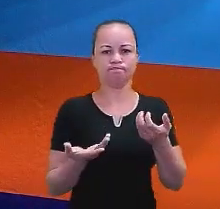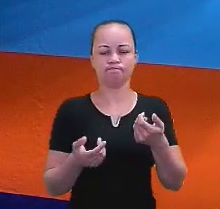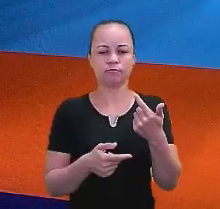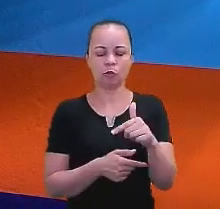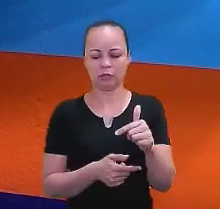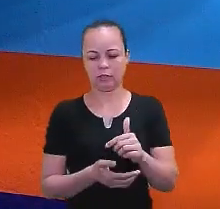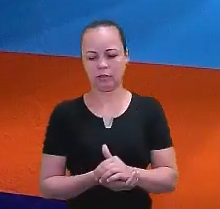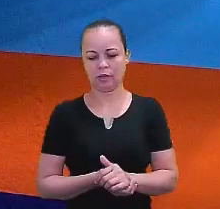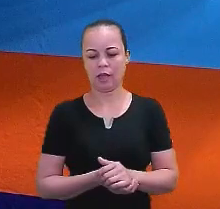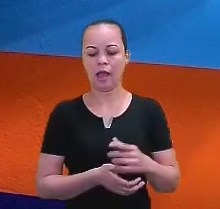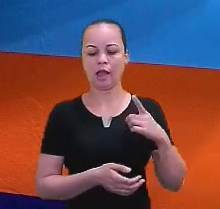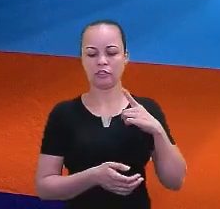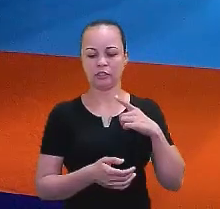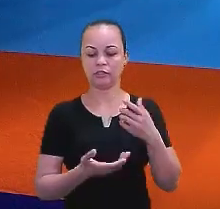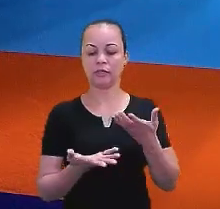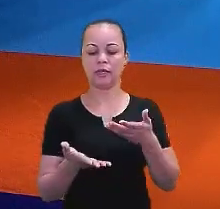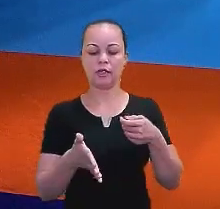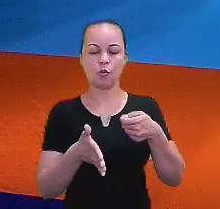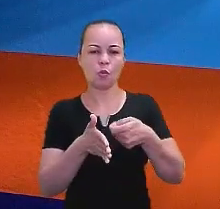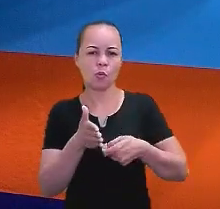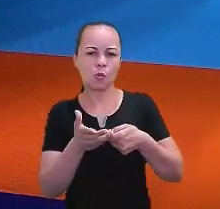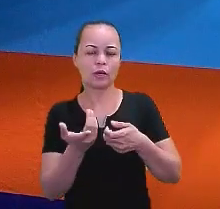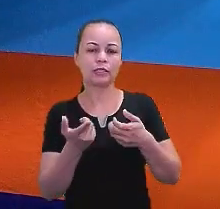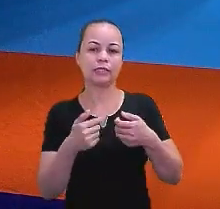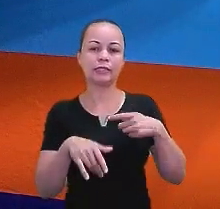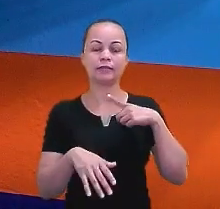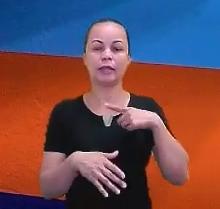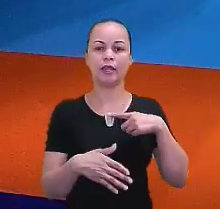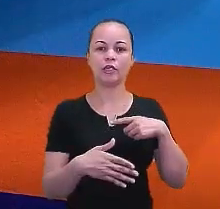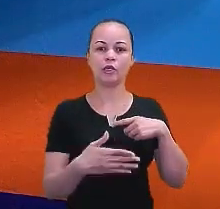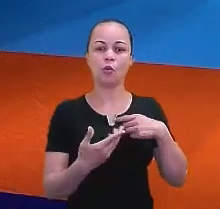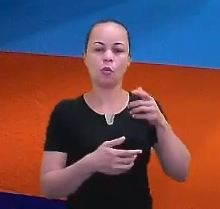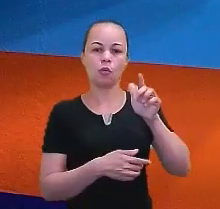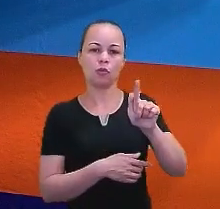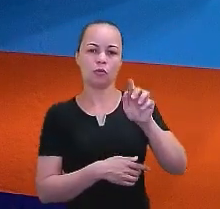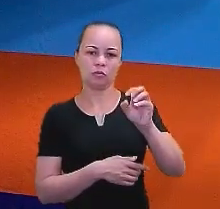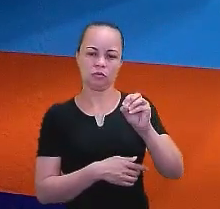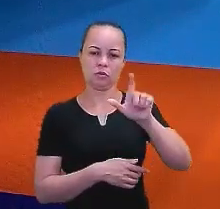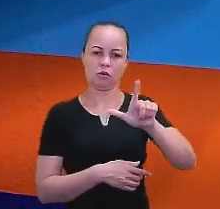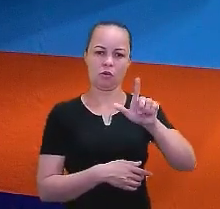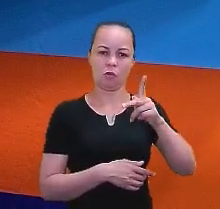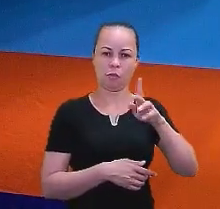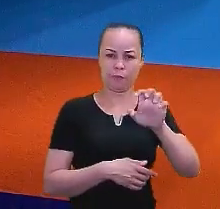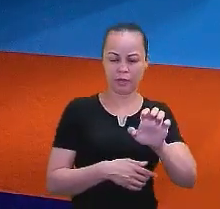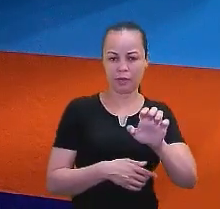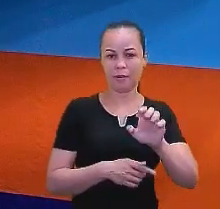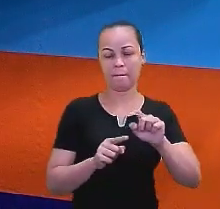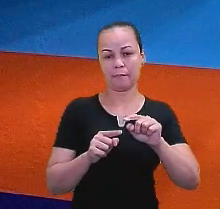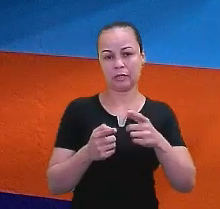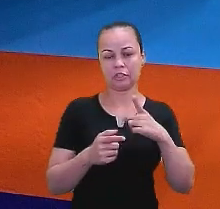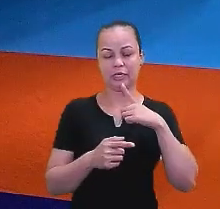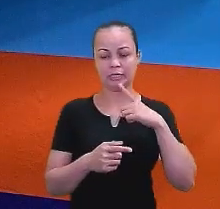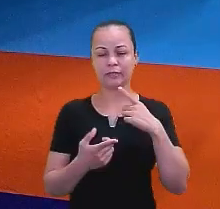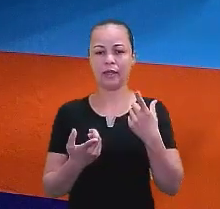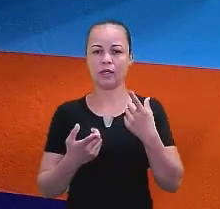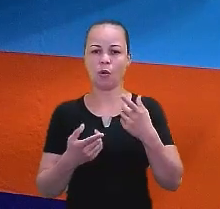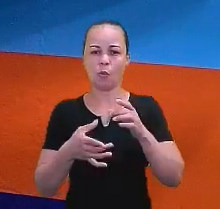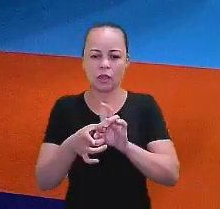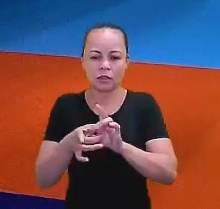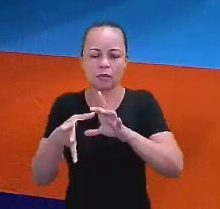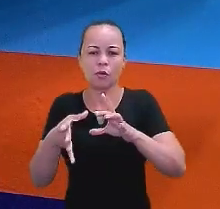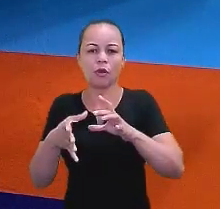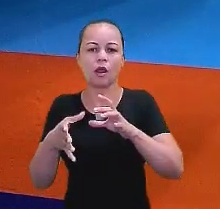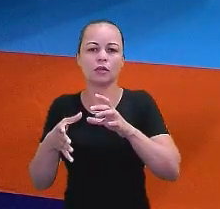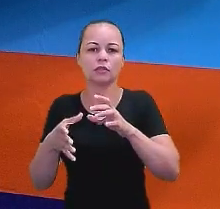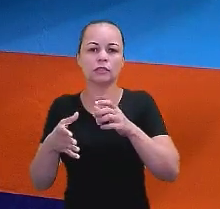de um período em que se dá um golpe para que se tenha uma democracia política,